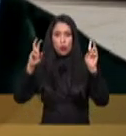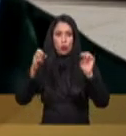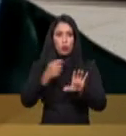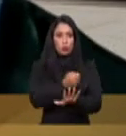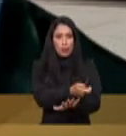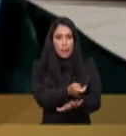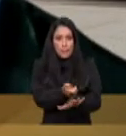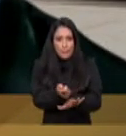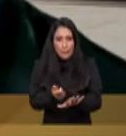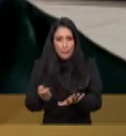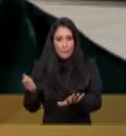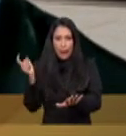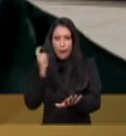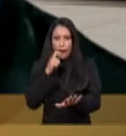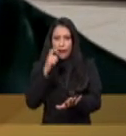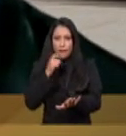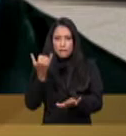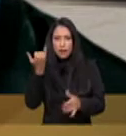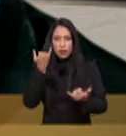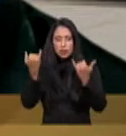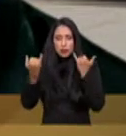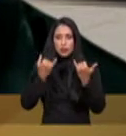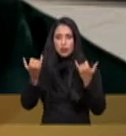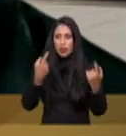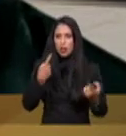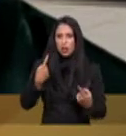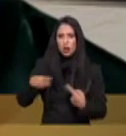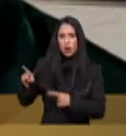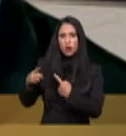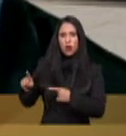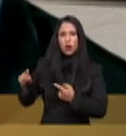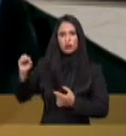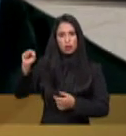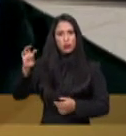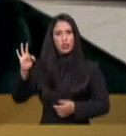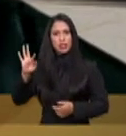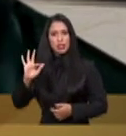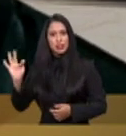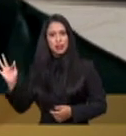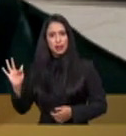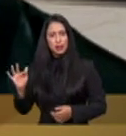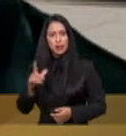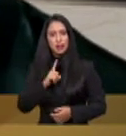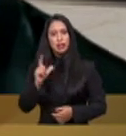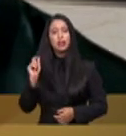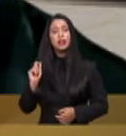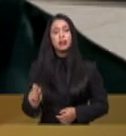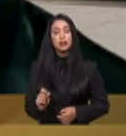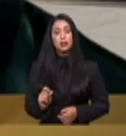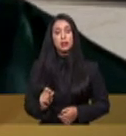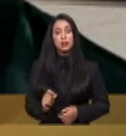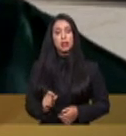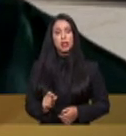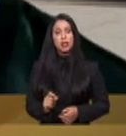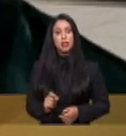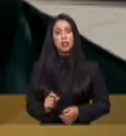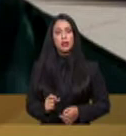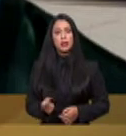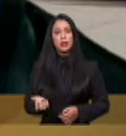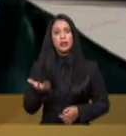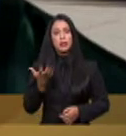as ameaças direcionadas à corte, que nada mais, nada menos, ao fim e ao cabo,